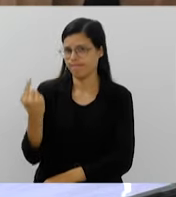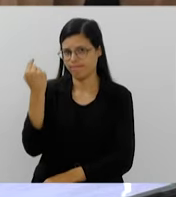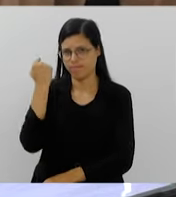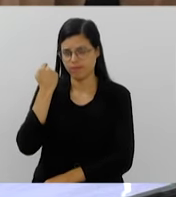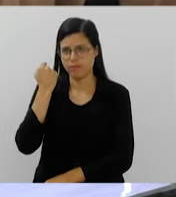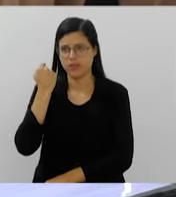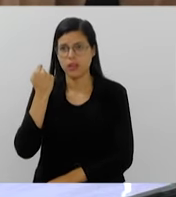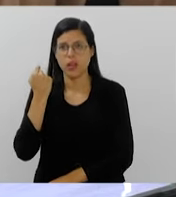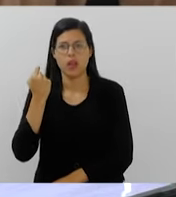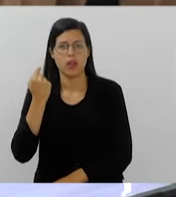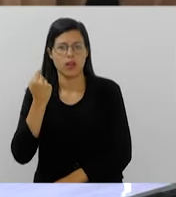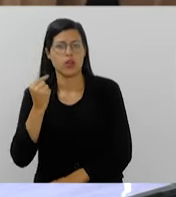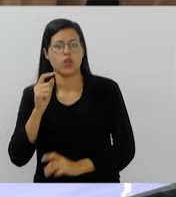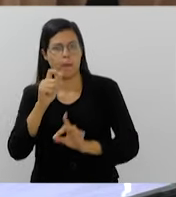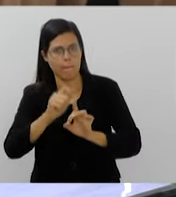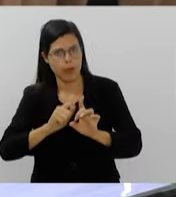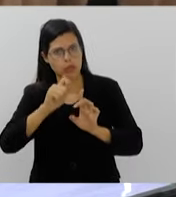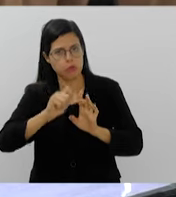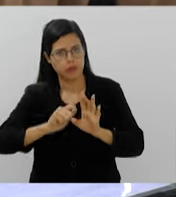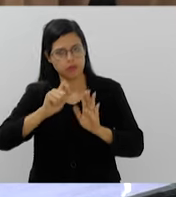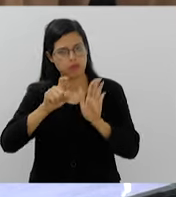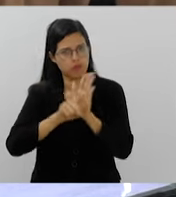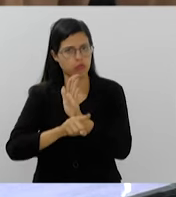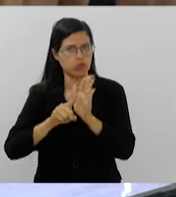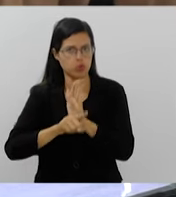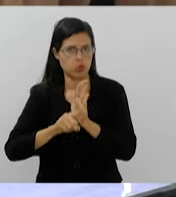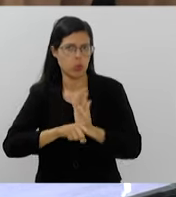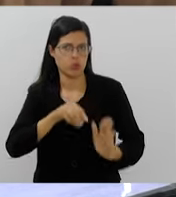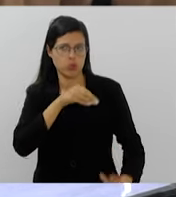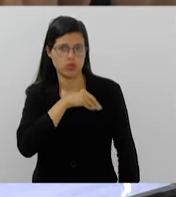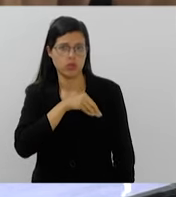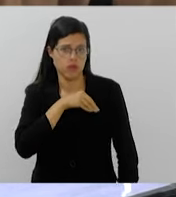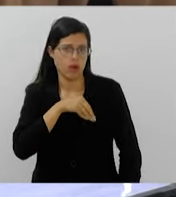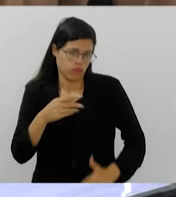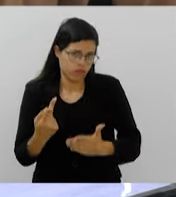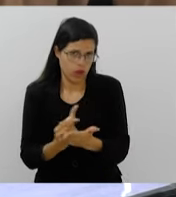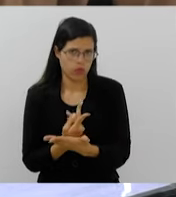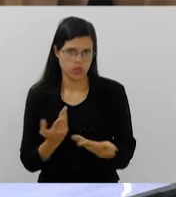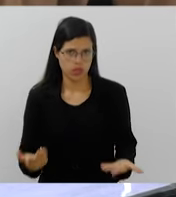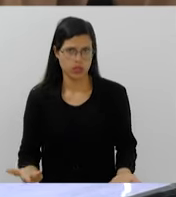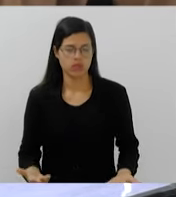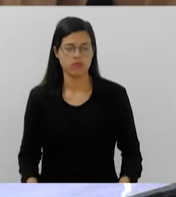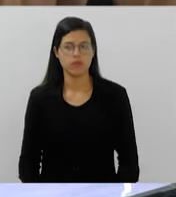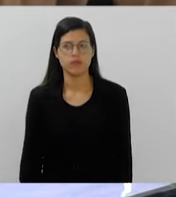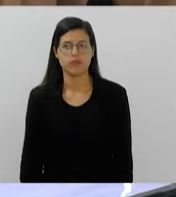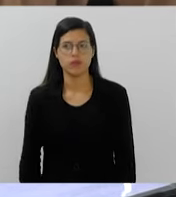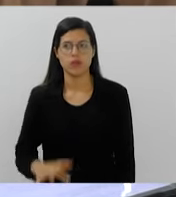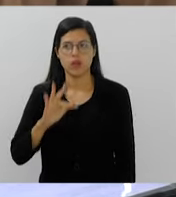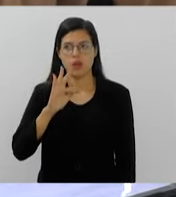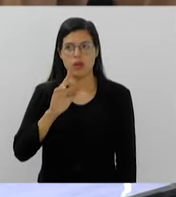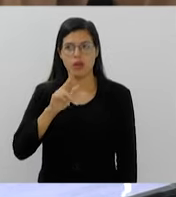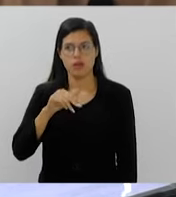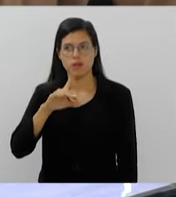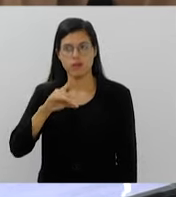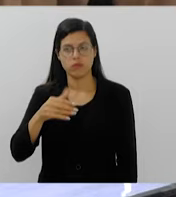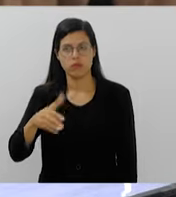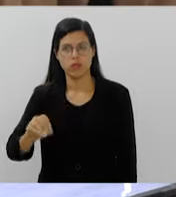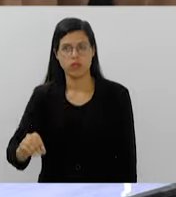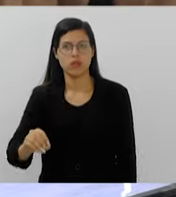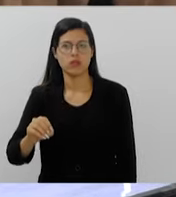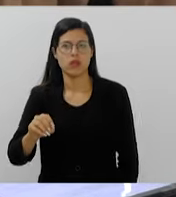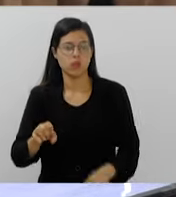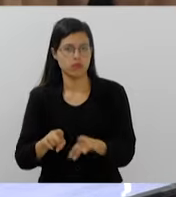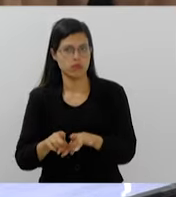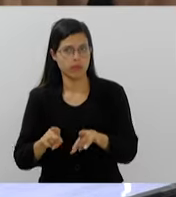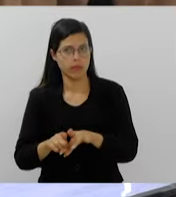essa mensalidade seja descontada em folha, e o é. A Fundação do Departamento de Estado de Rodagem, que